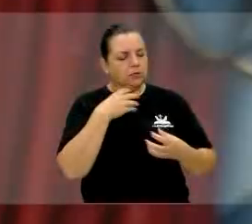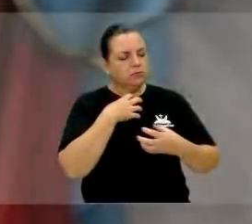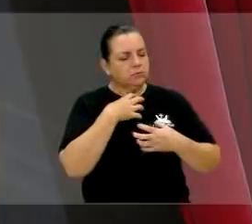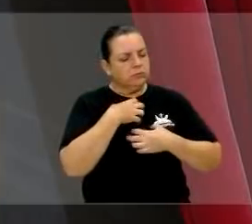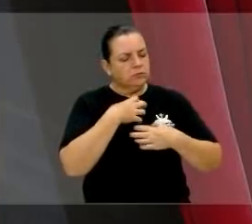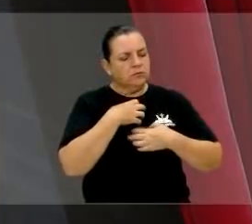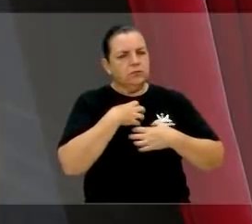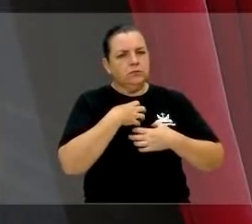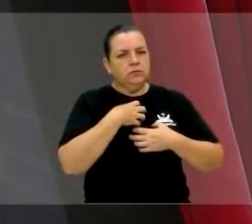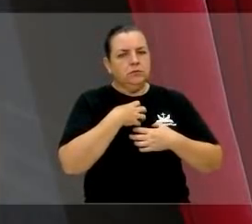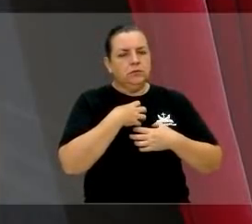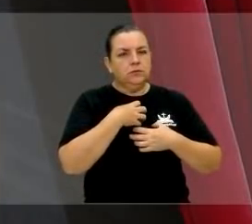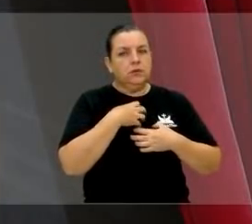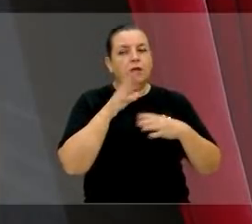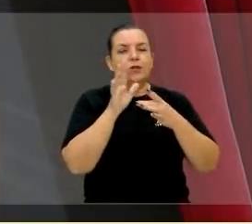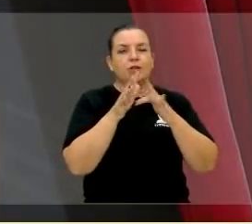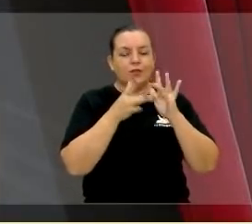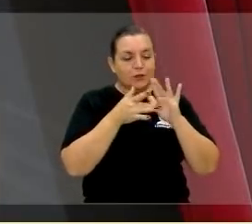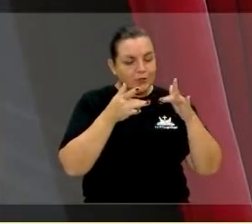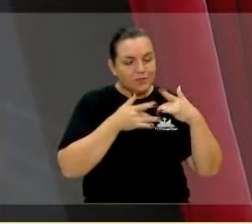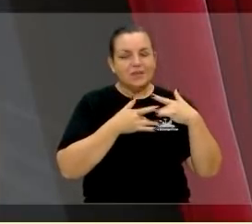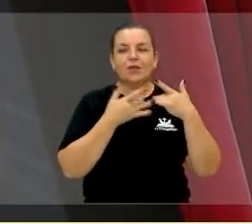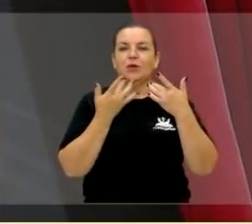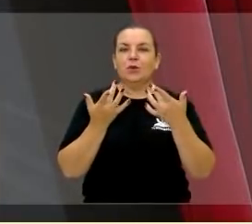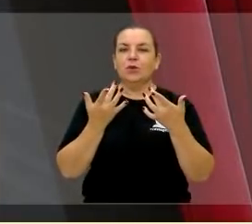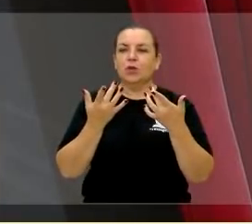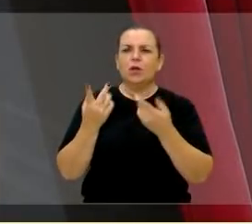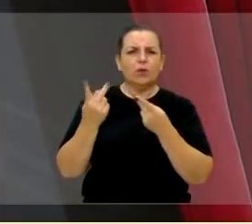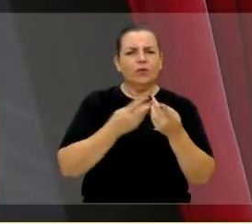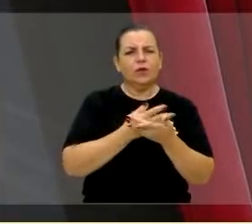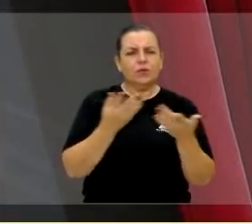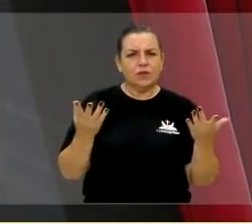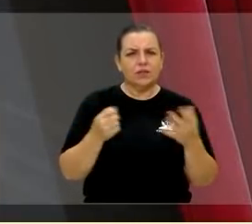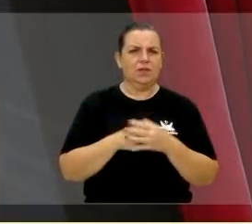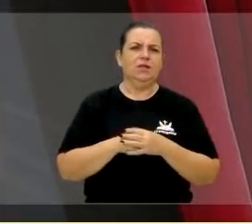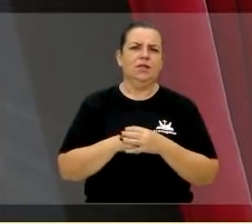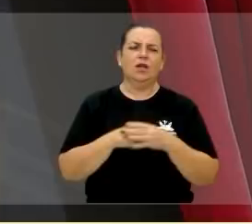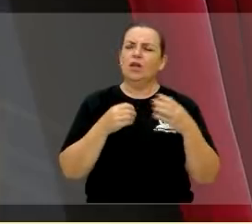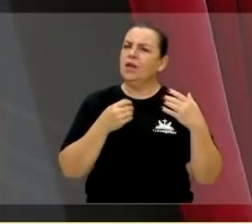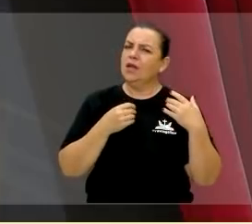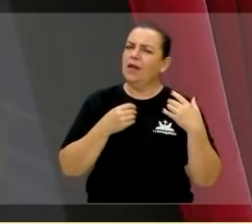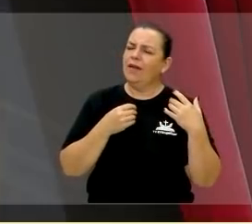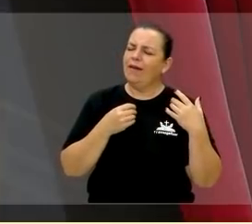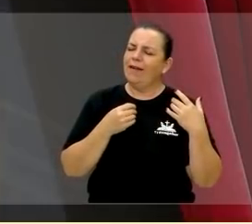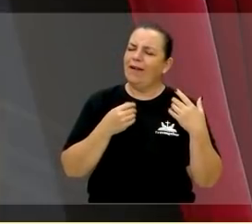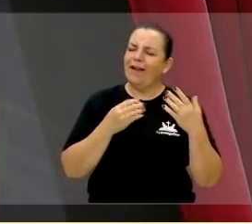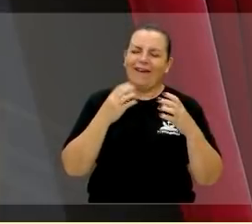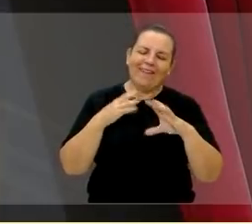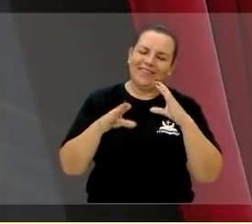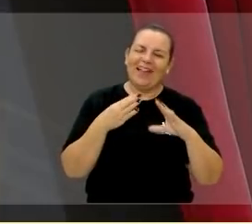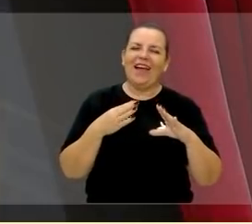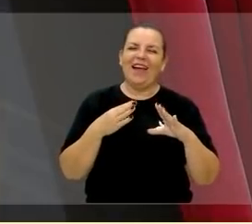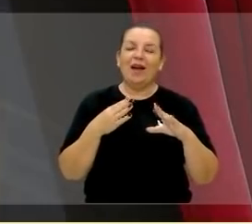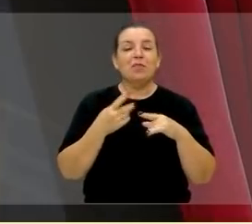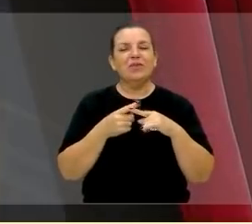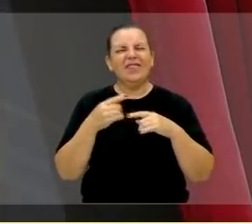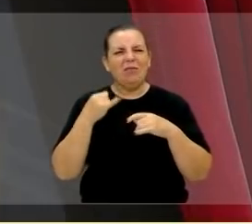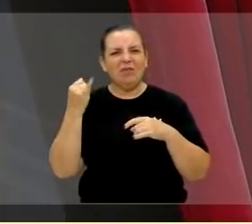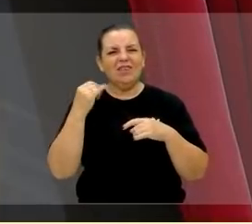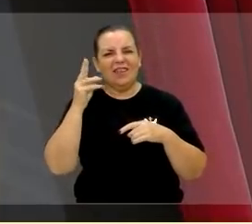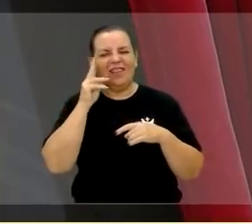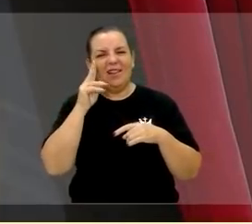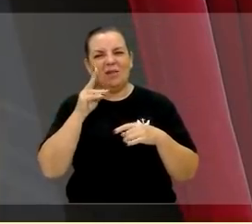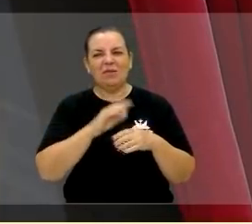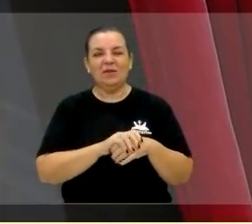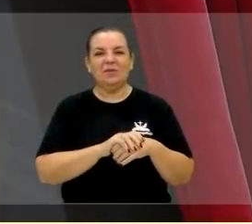de Jesus misericordioso, e convido, cante comigo: Jesus, eu confio em vós, esse trechinho, por favor.